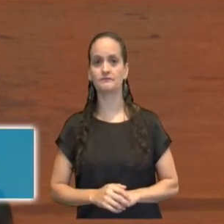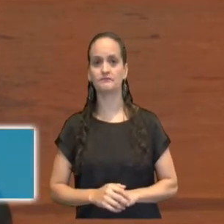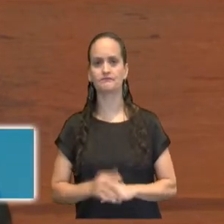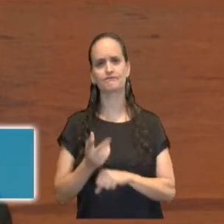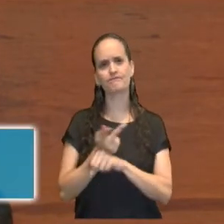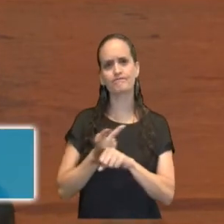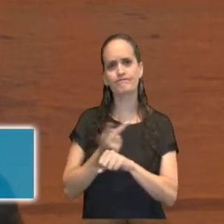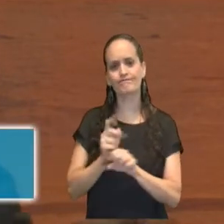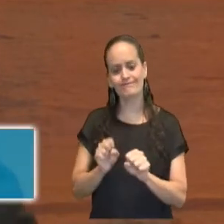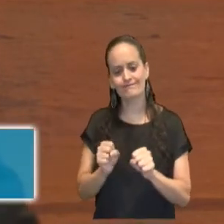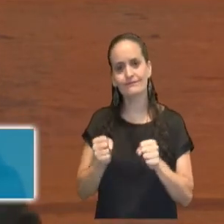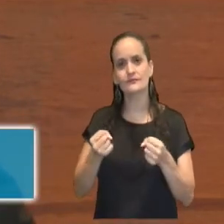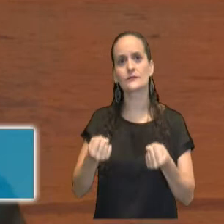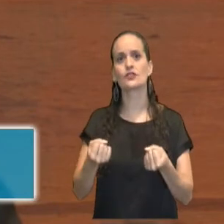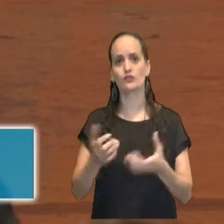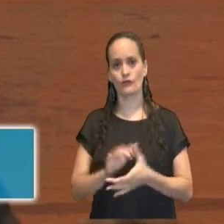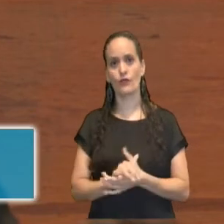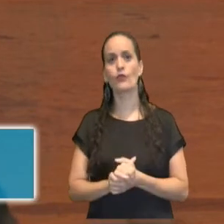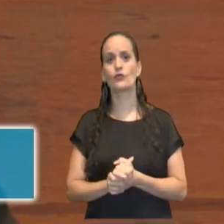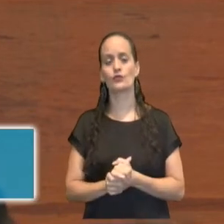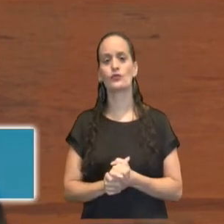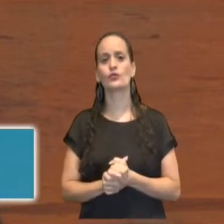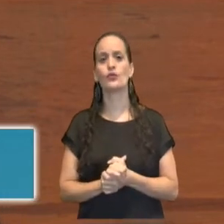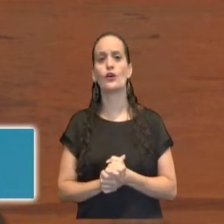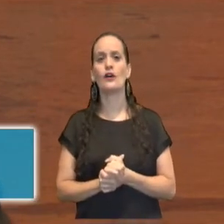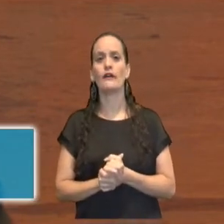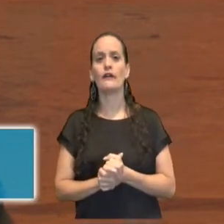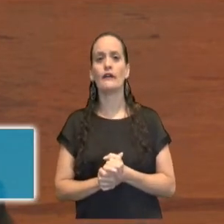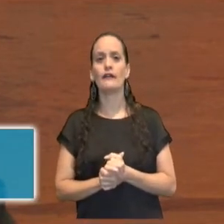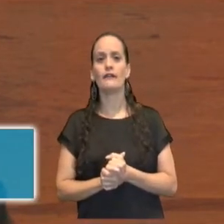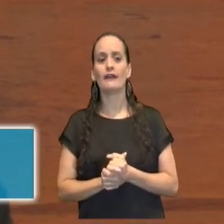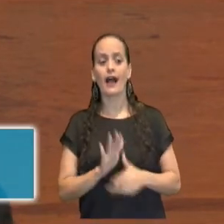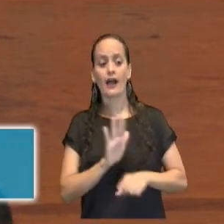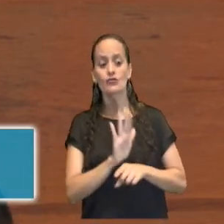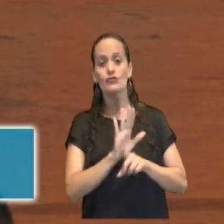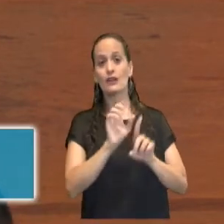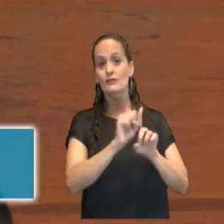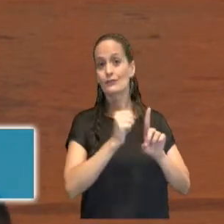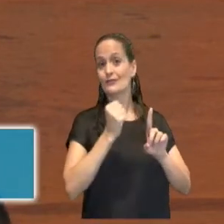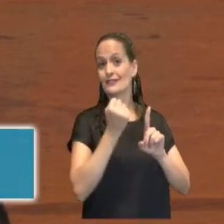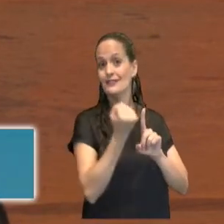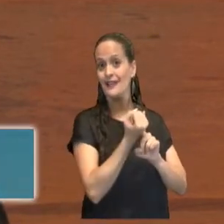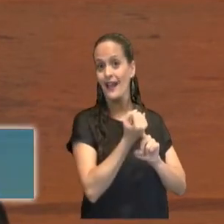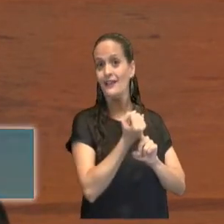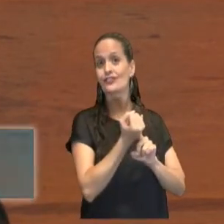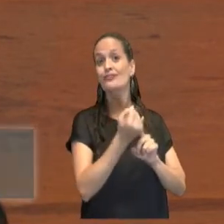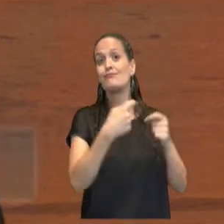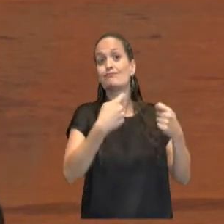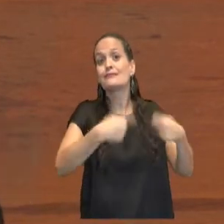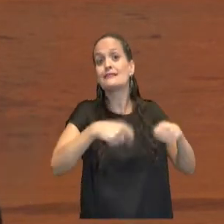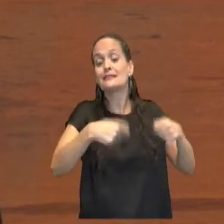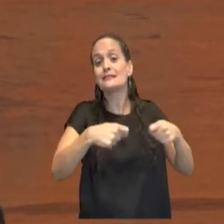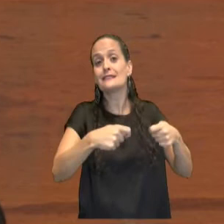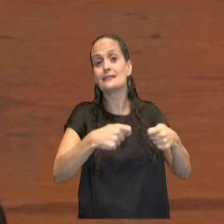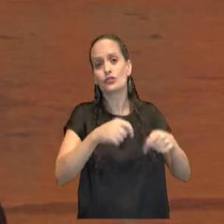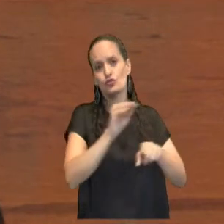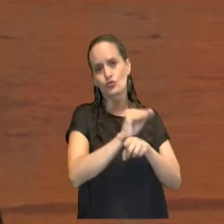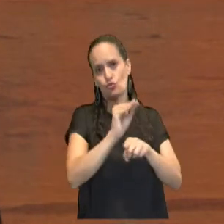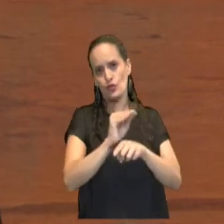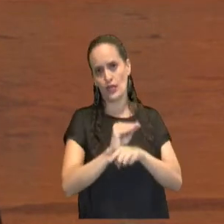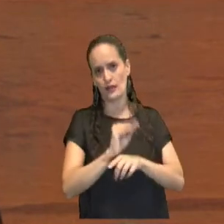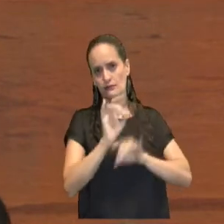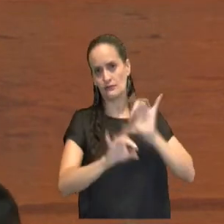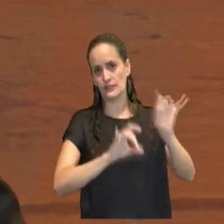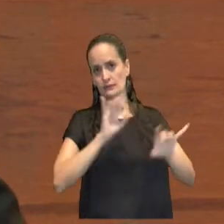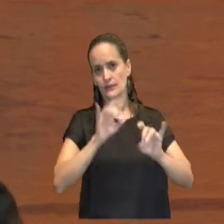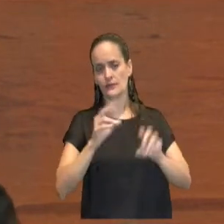procurando suprir principalmente uma parte de nossa sociedade, que é uma parte que necessita de cuidados especiais. Nós